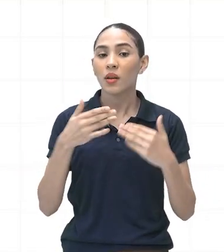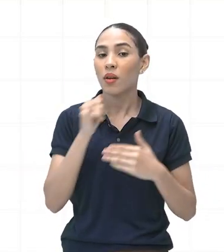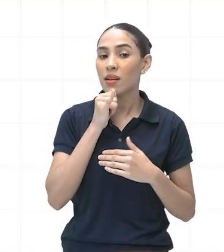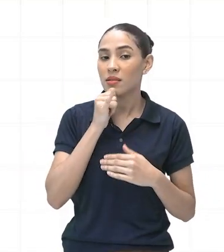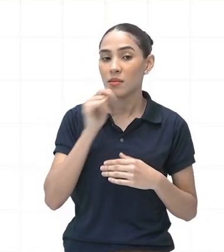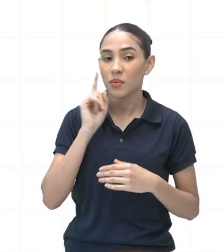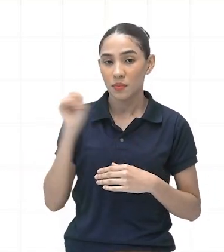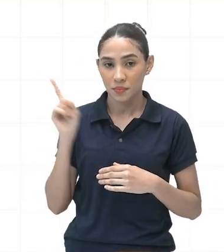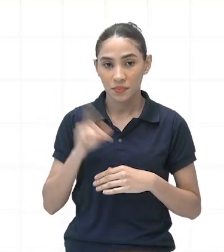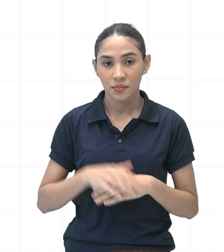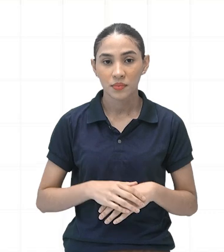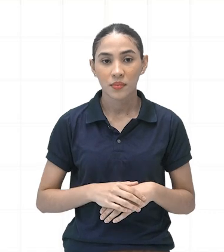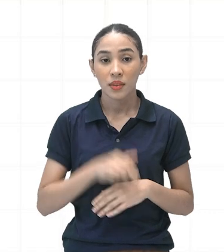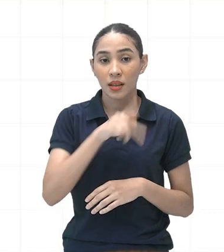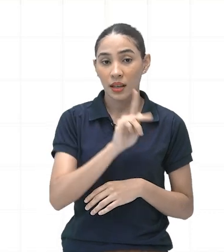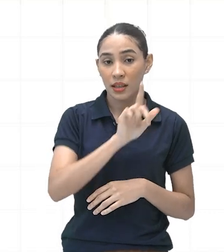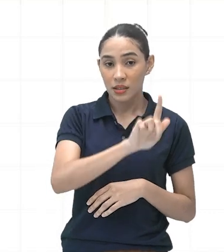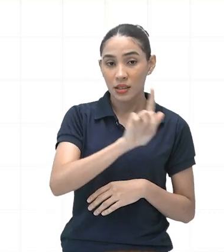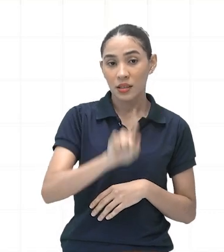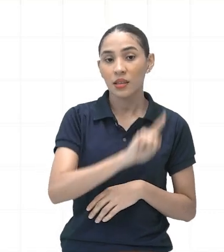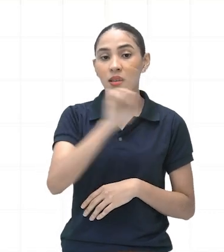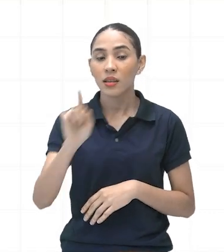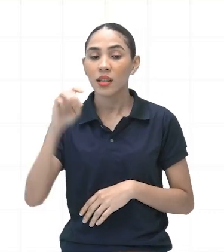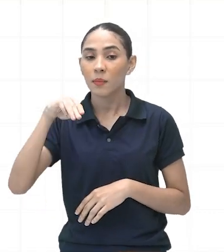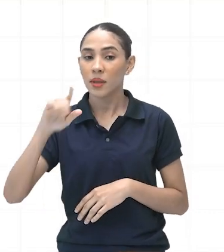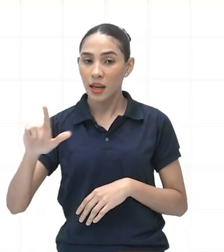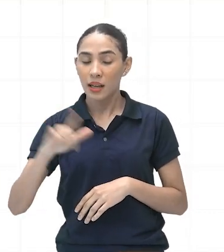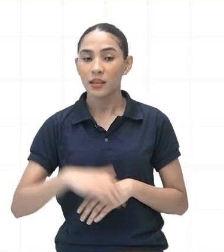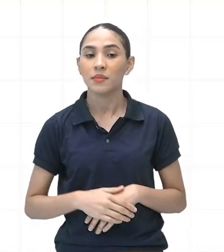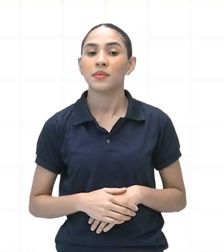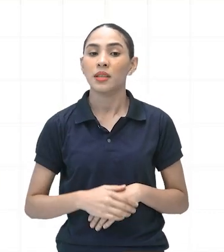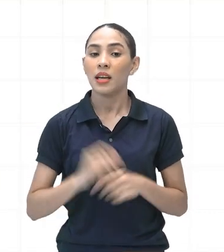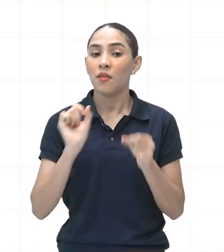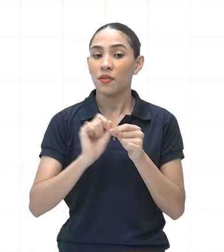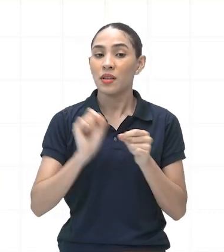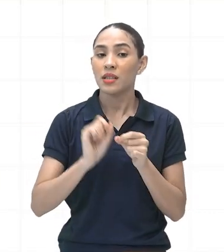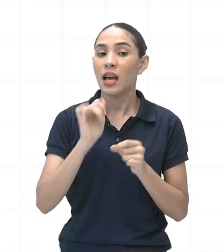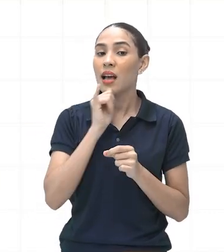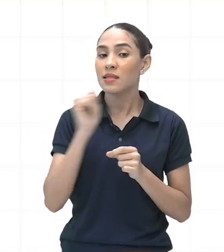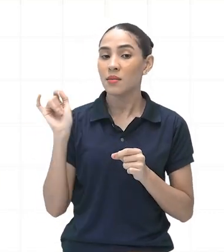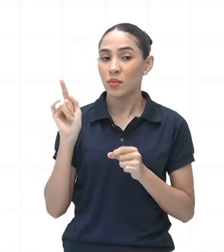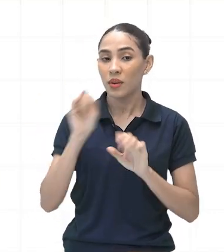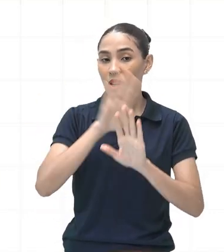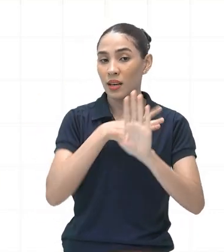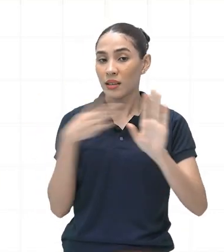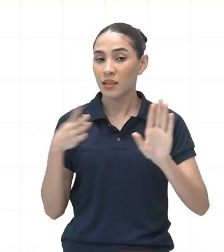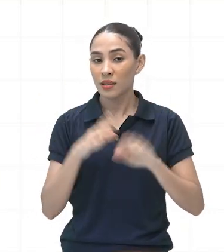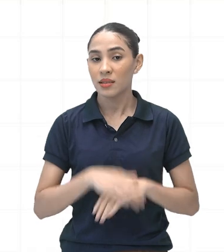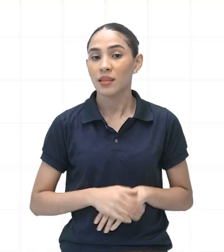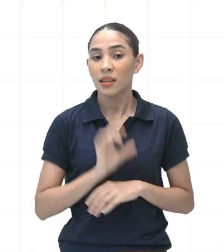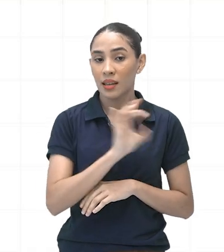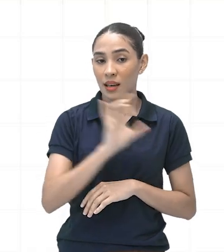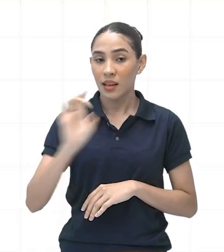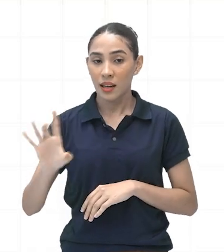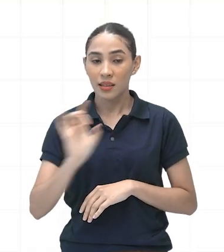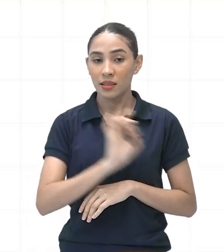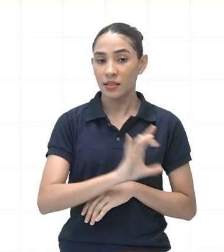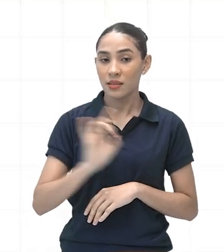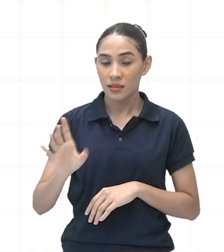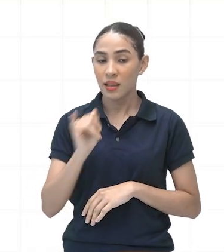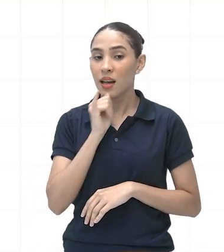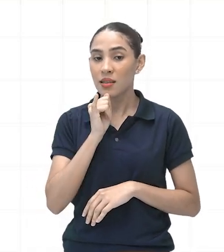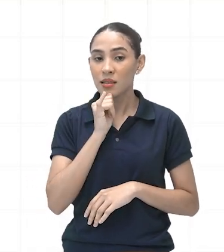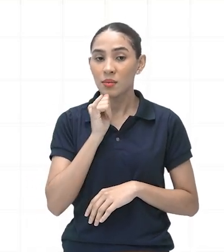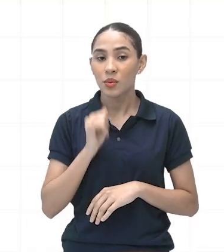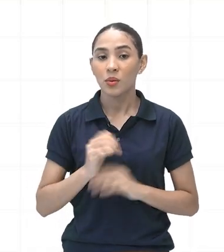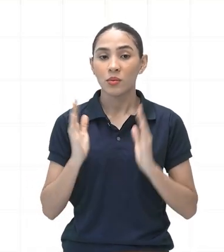coloquei aqui na tabela quilograma e ml, e aí eu fiz essa tabelinha aqui, né, cada grandeza